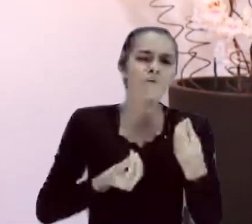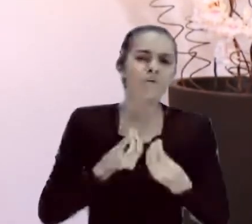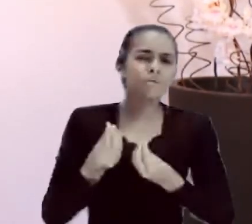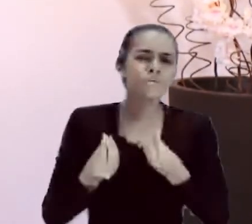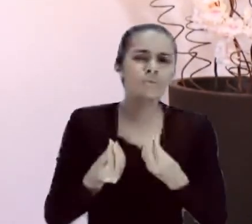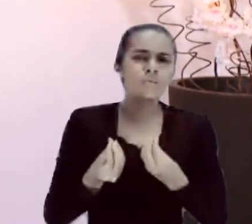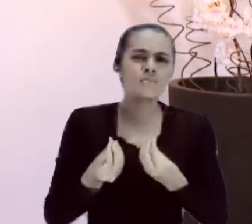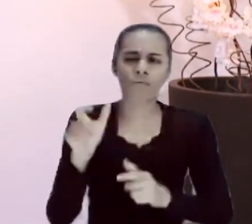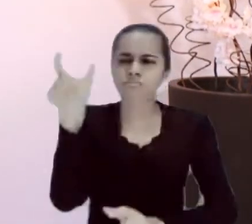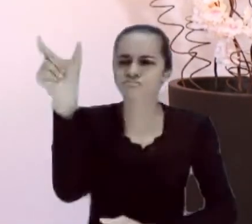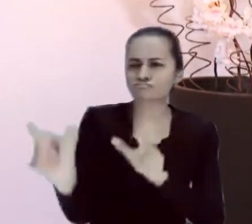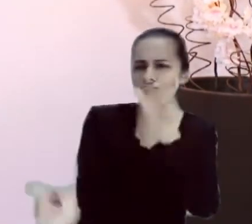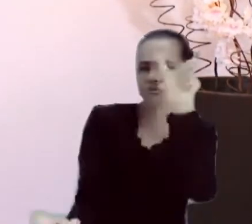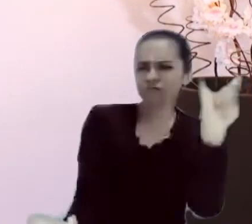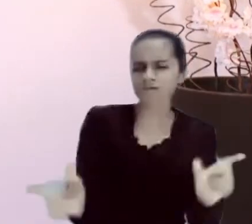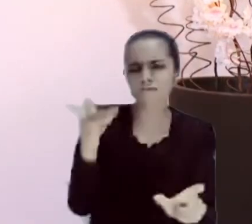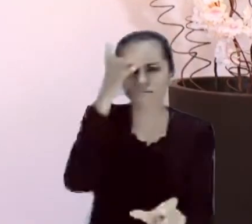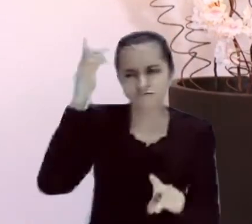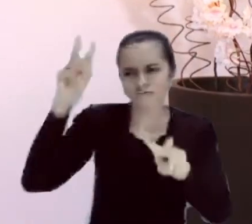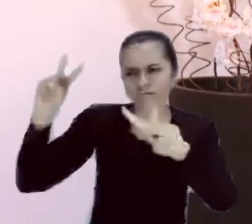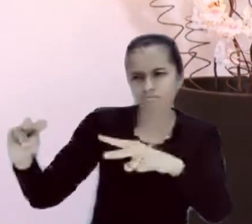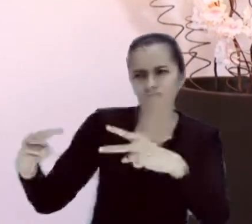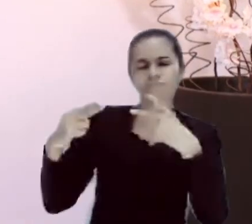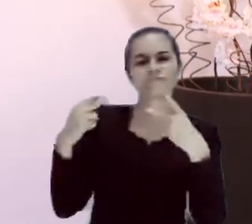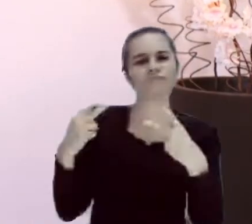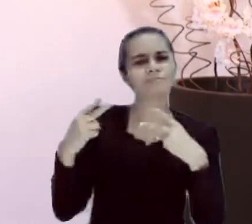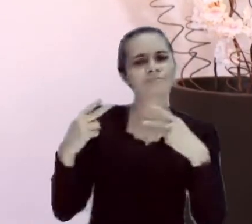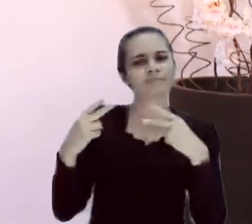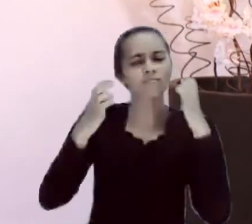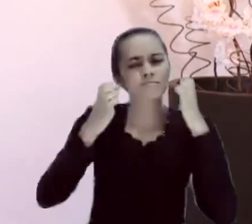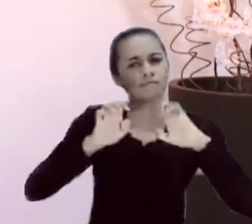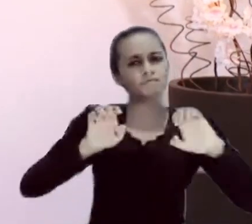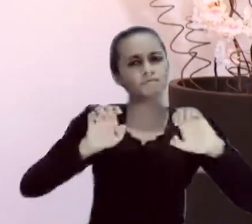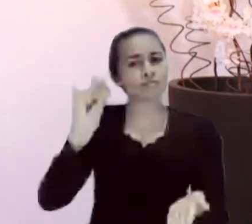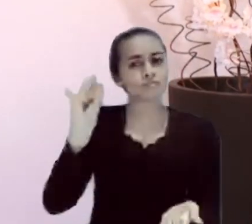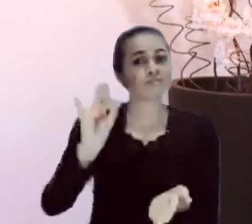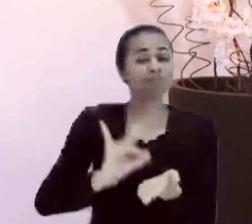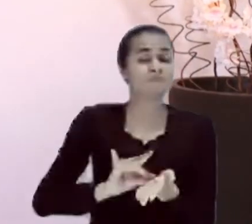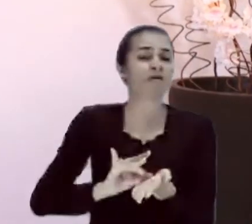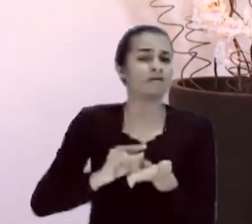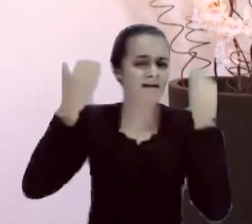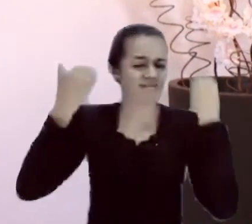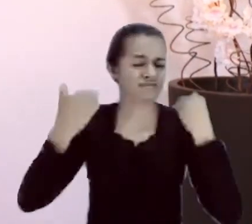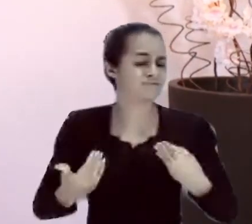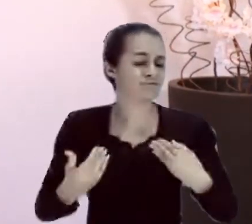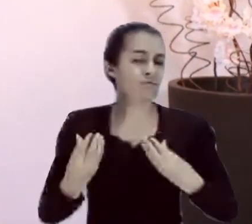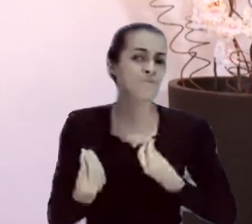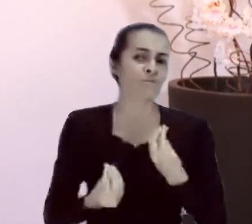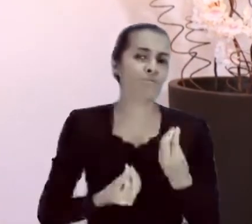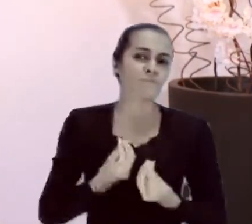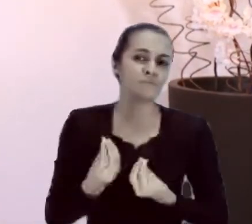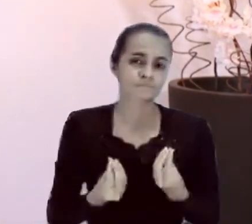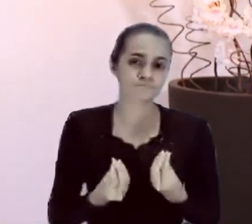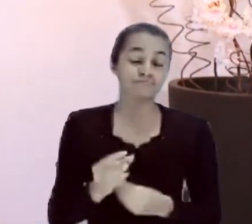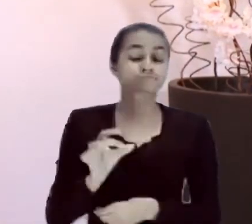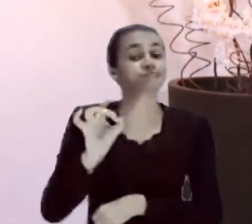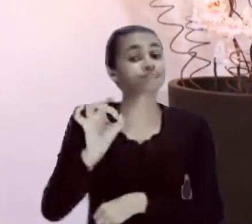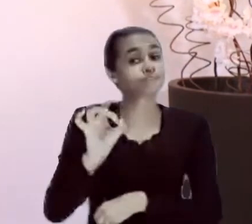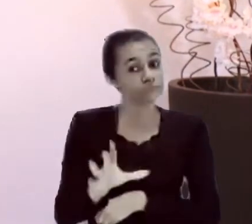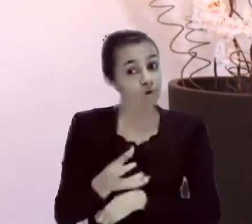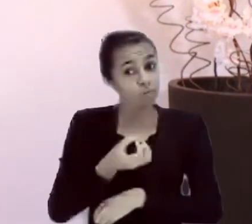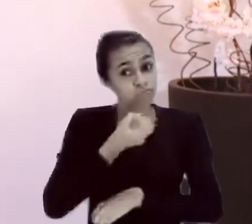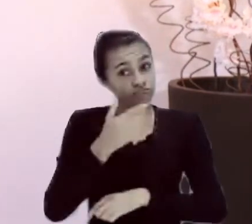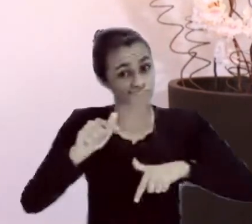o verdadeiro evangelho de Cristo através de nós? Somente pelas nossas